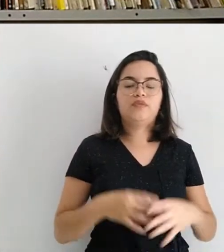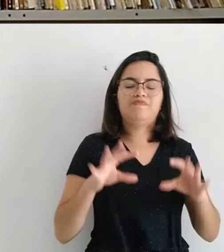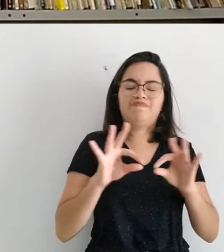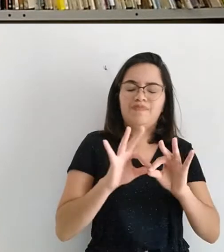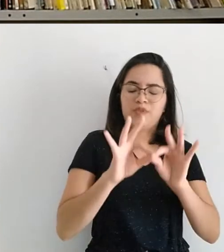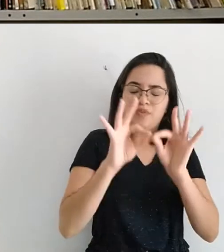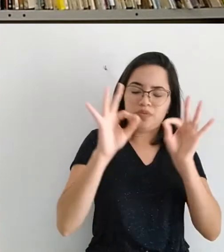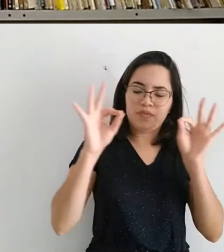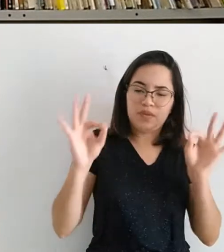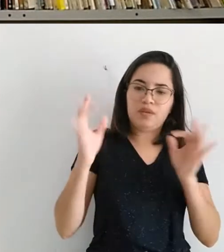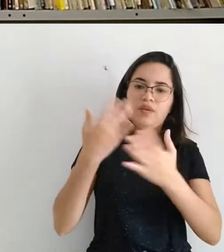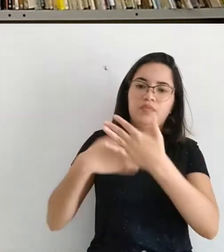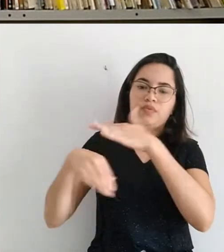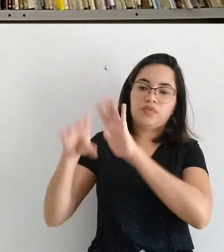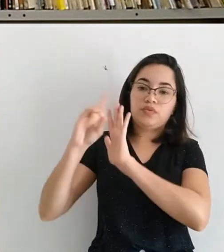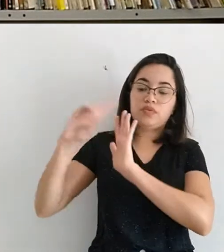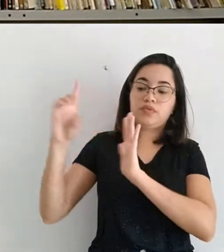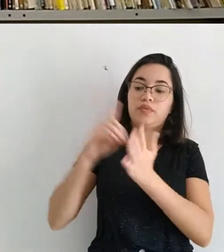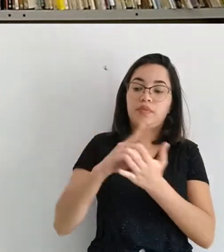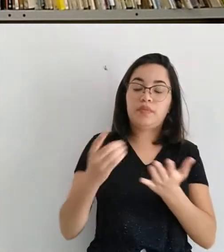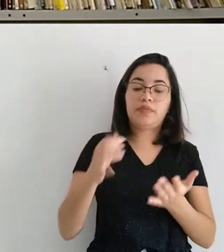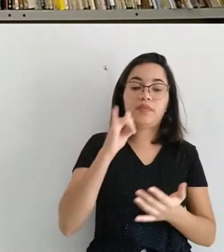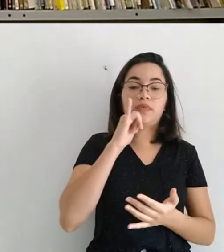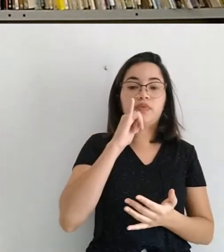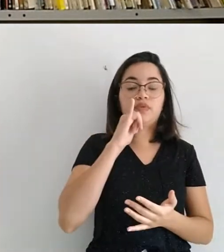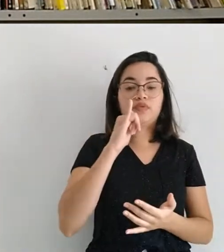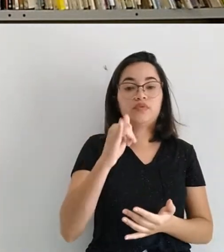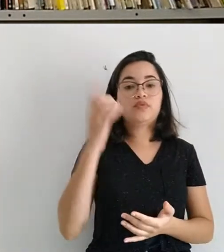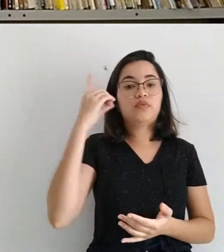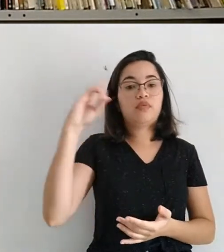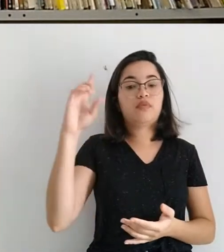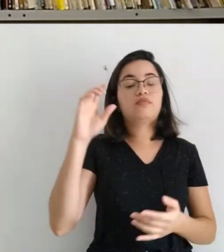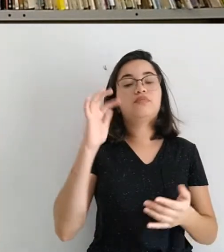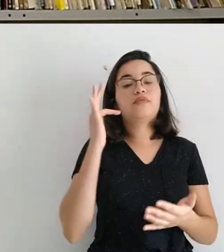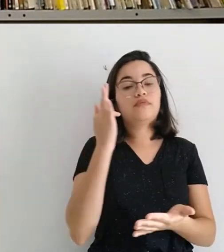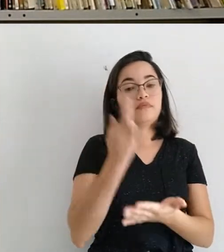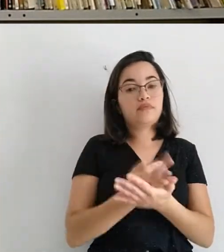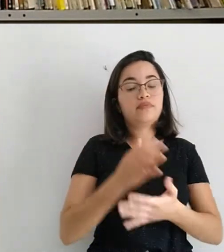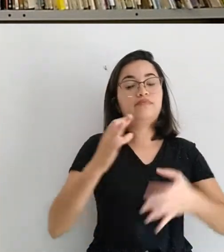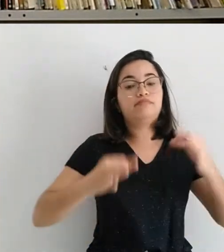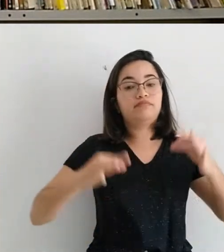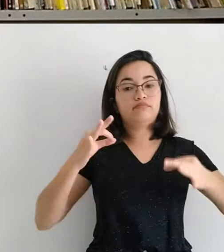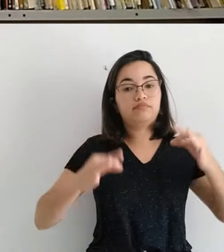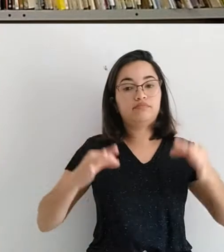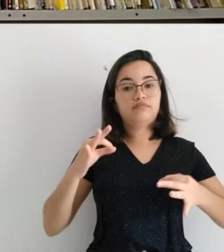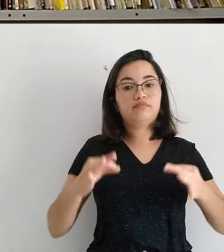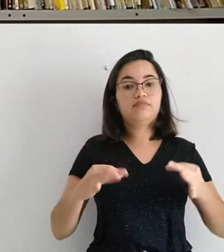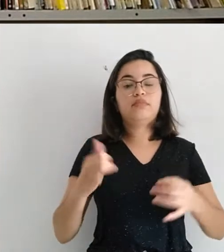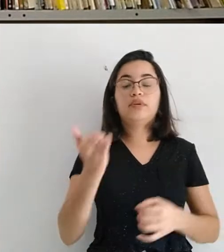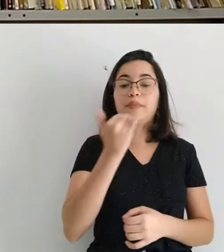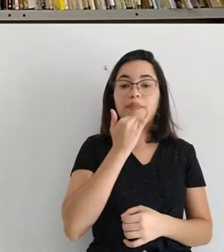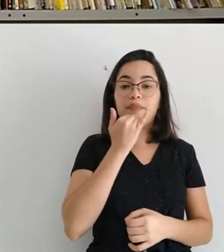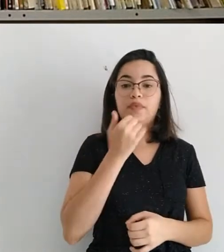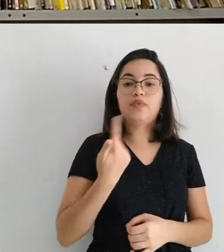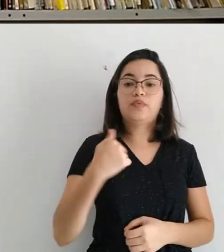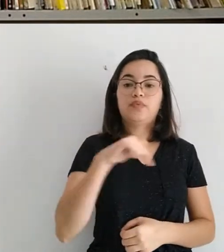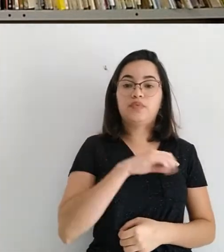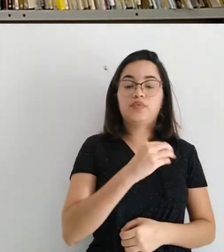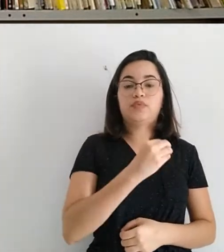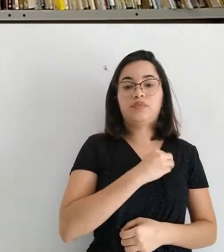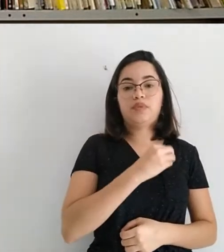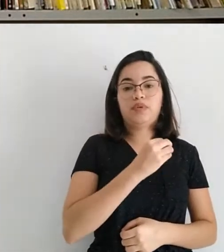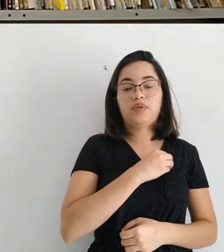nos humilharmos diante de Deus. E a Bíblia diz que Deus é fiel, é justo e que Ele perdoa os